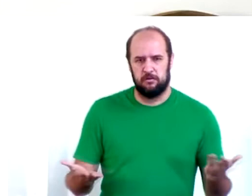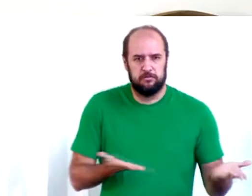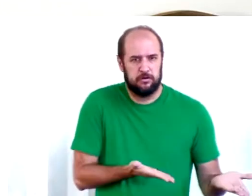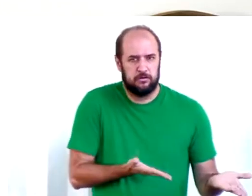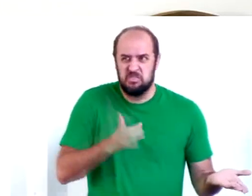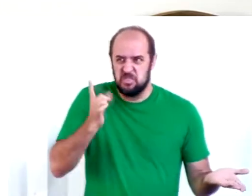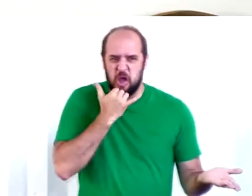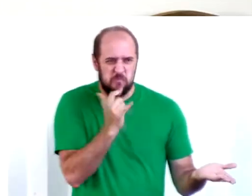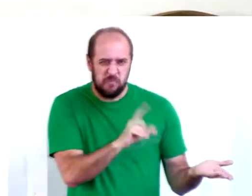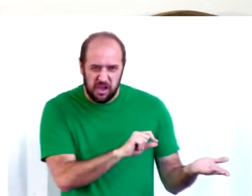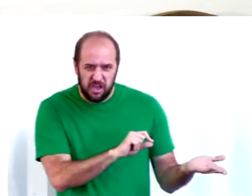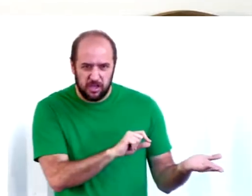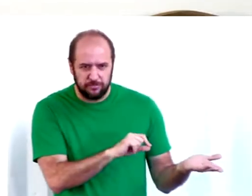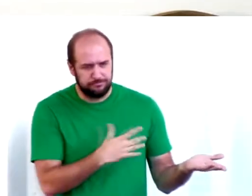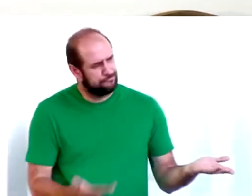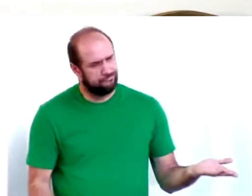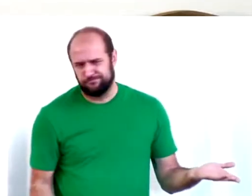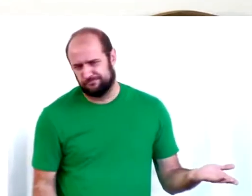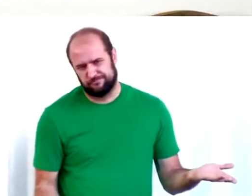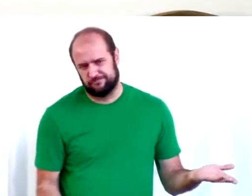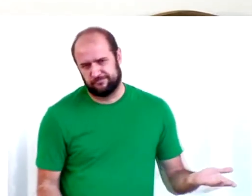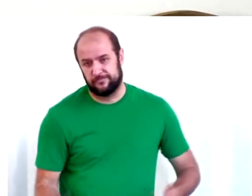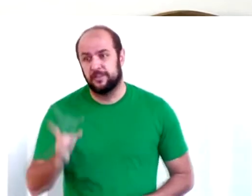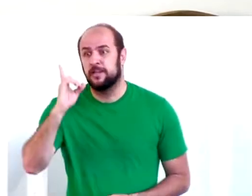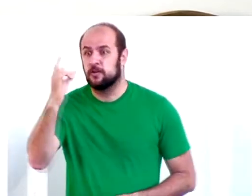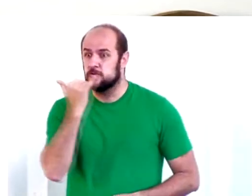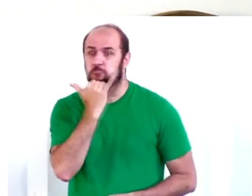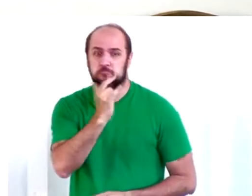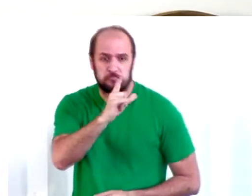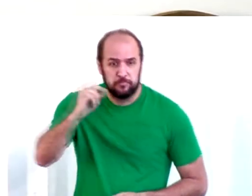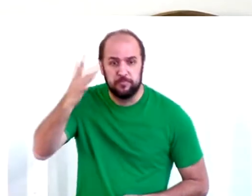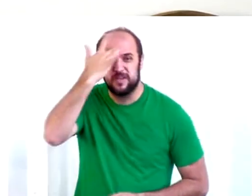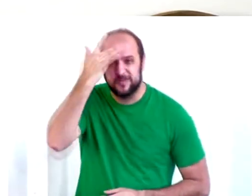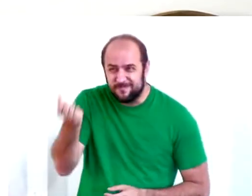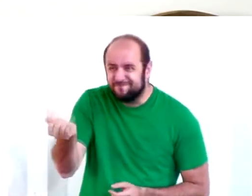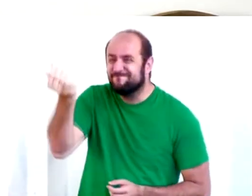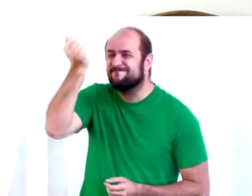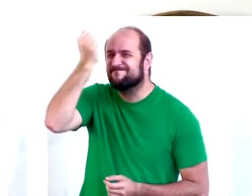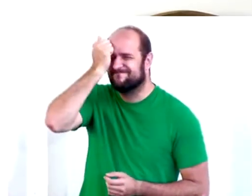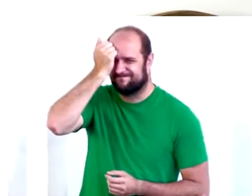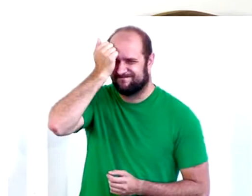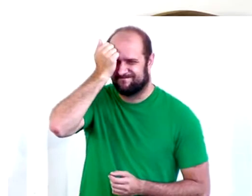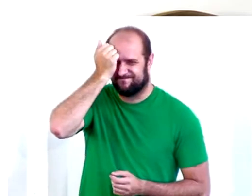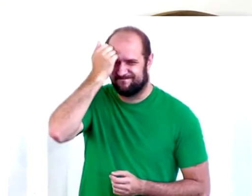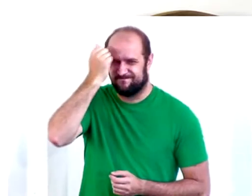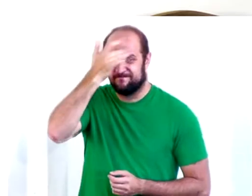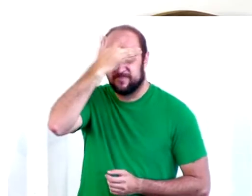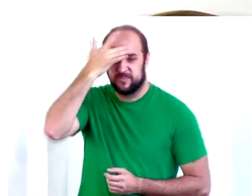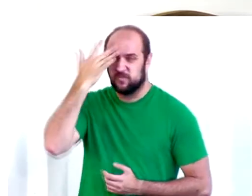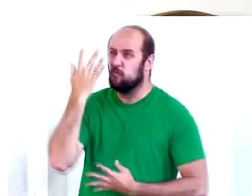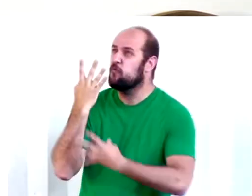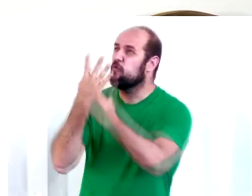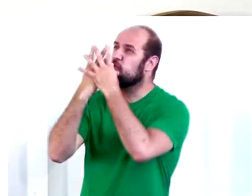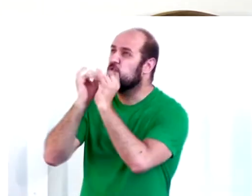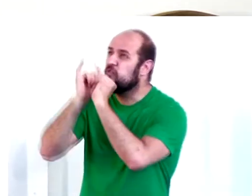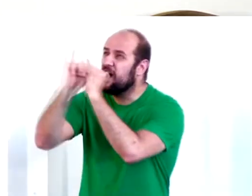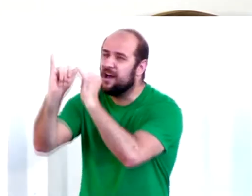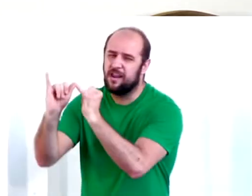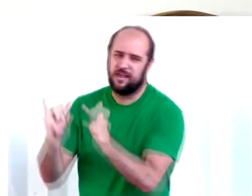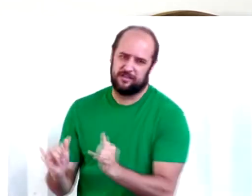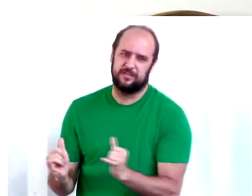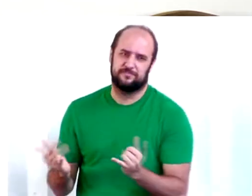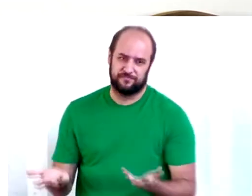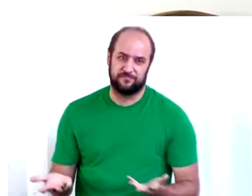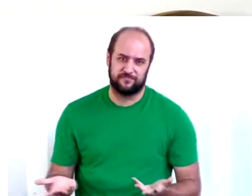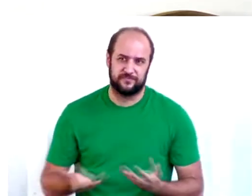Tenha certeza, Deus perdoa pecadores que se arrependem, pecadores que confessam seu pecado. E é isso que Tiago